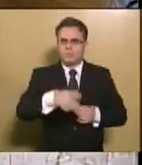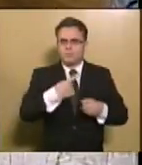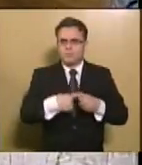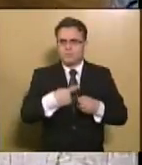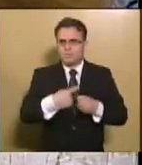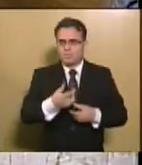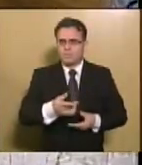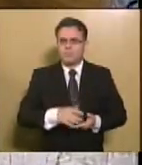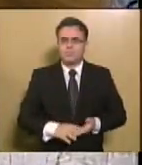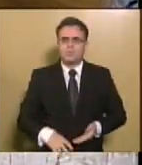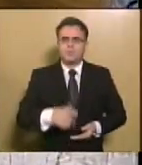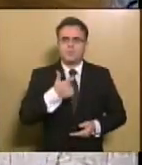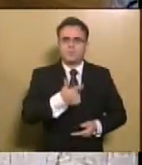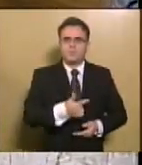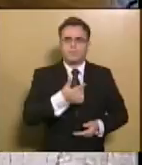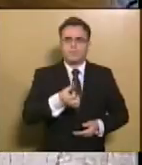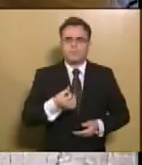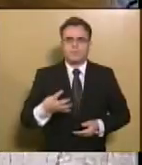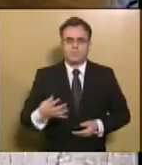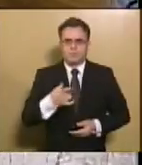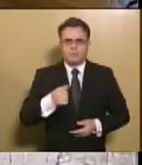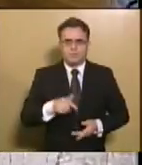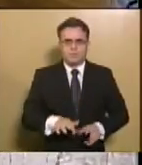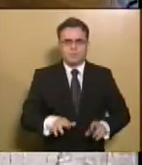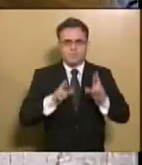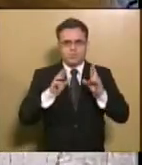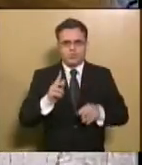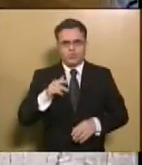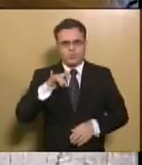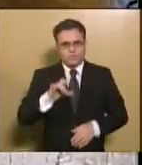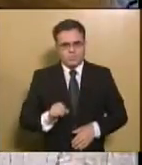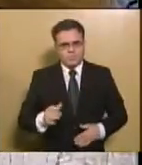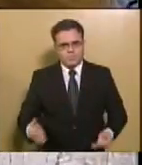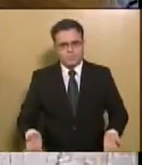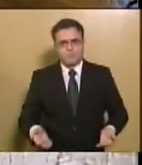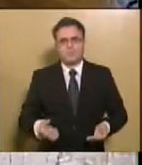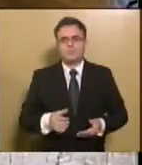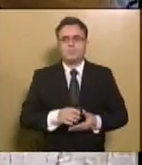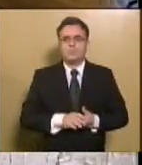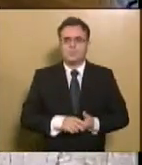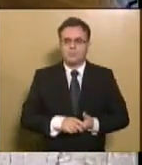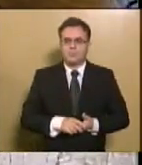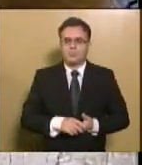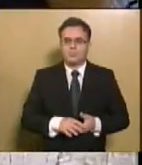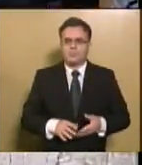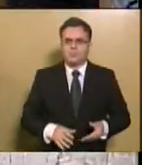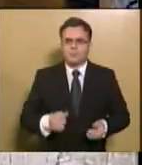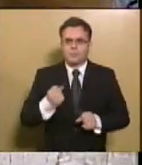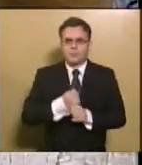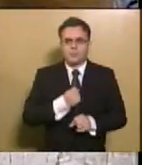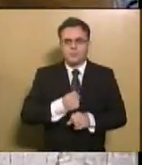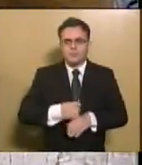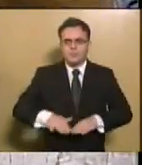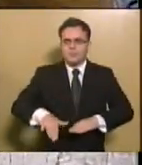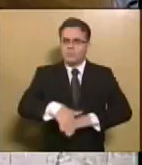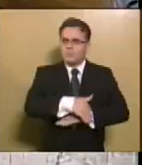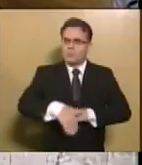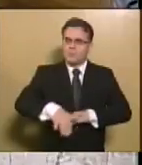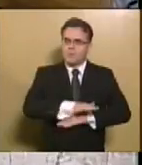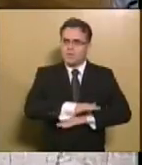Indicação de número 274, de autoria do deputado Jorge Passos, excelentíssimo senhor governador, recapeamento asfáltico da